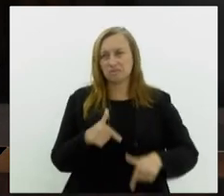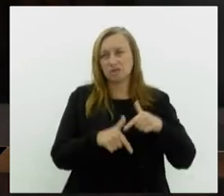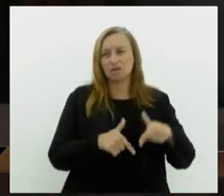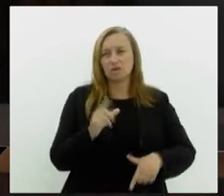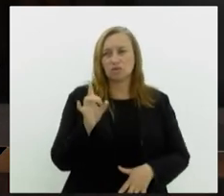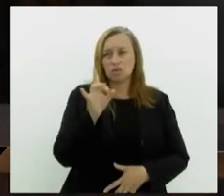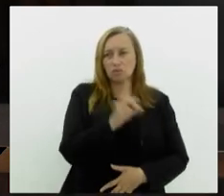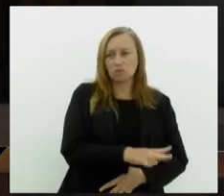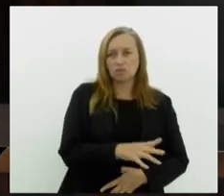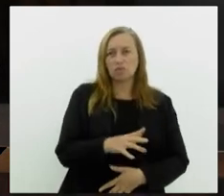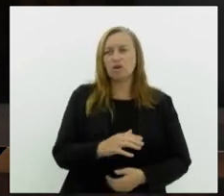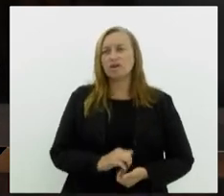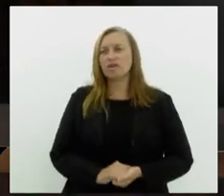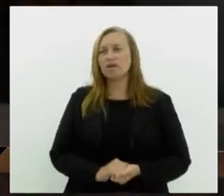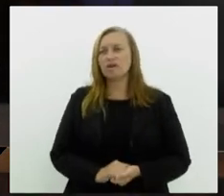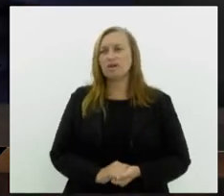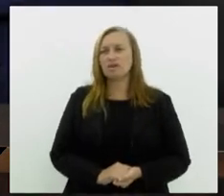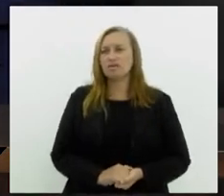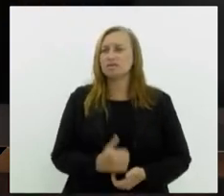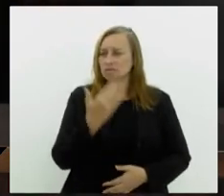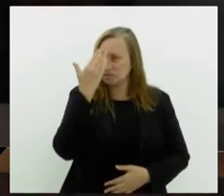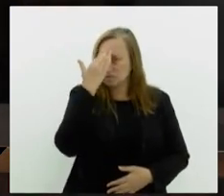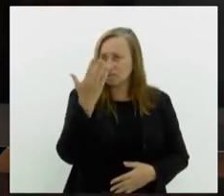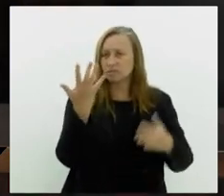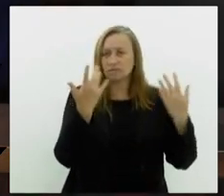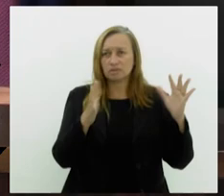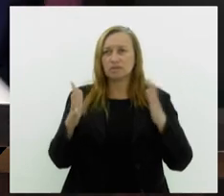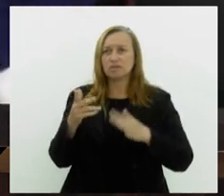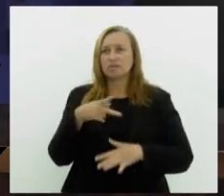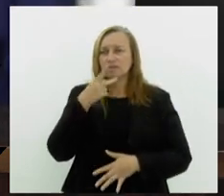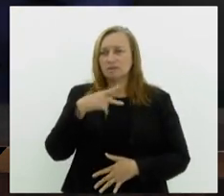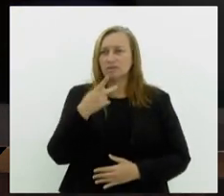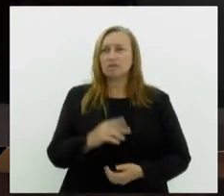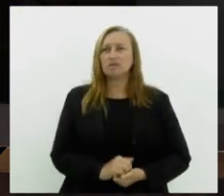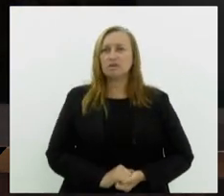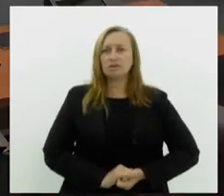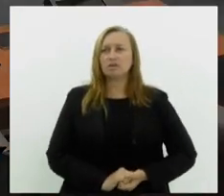orador inscrito. Obrigado e parabéns pelas palavras.